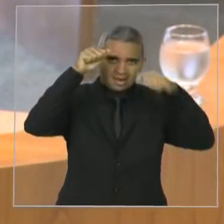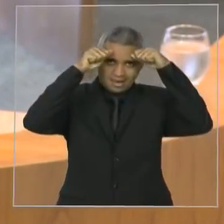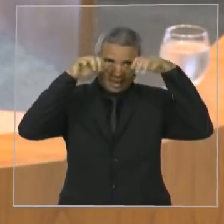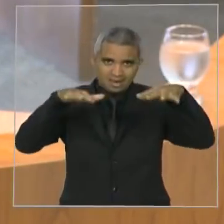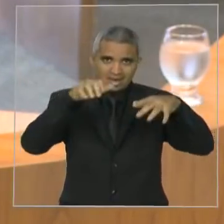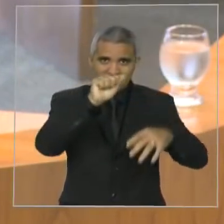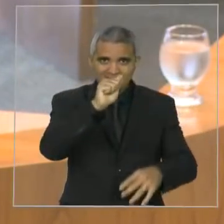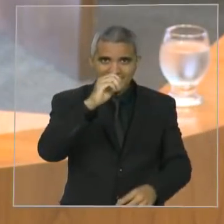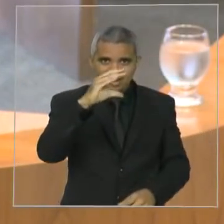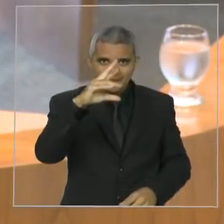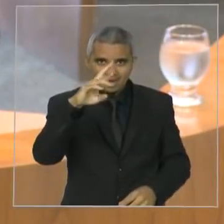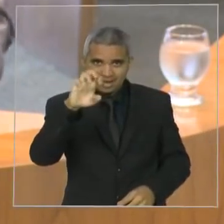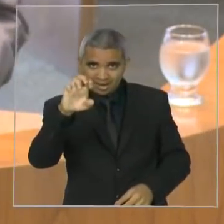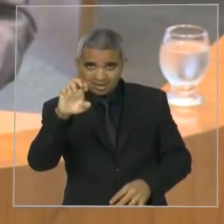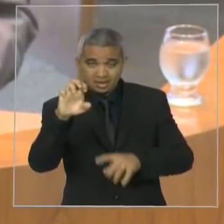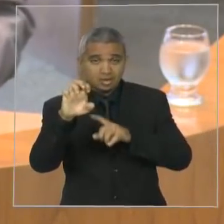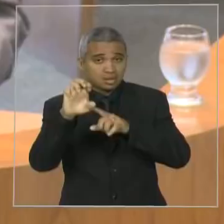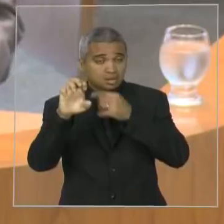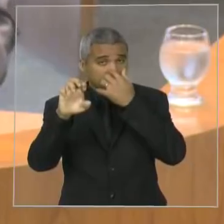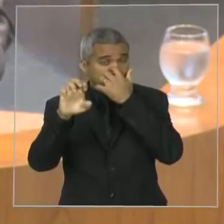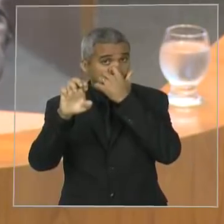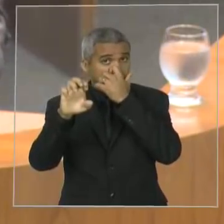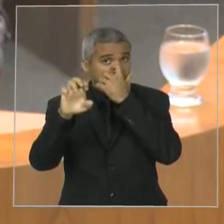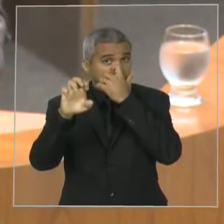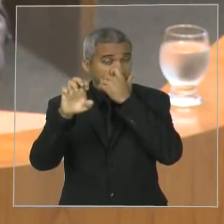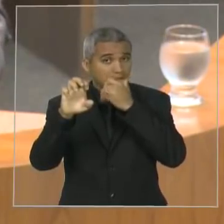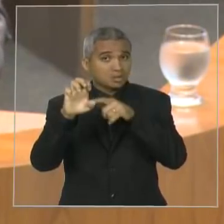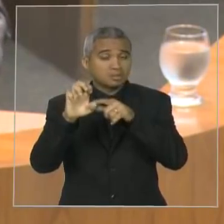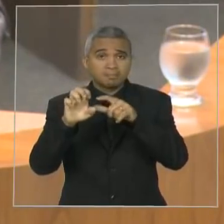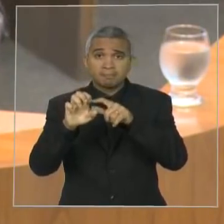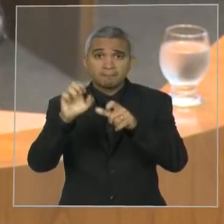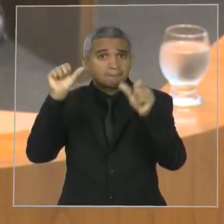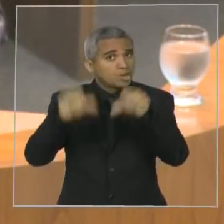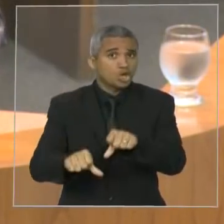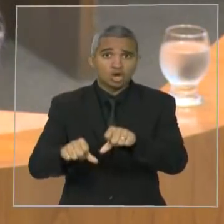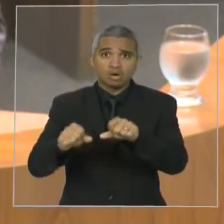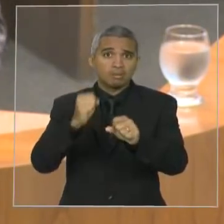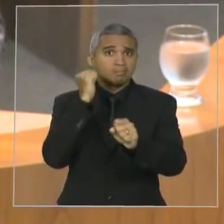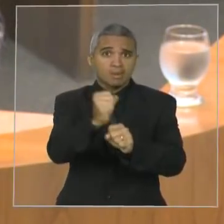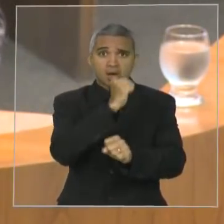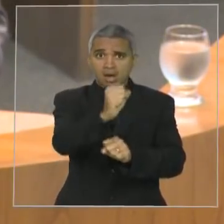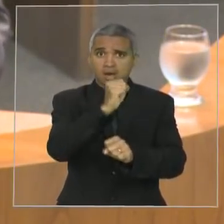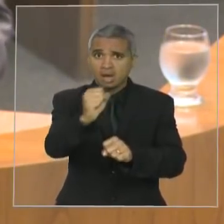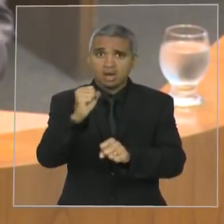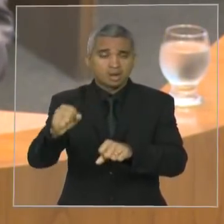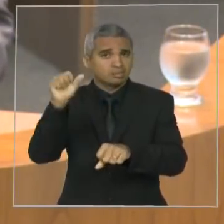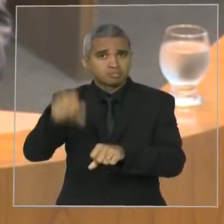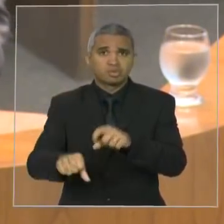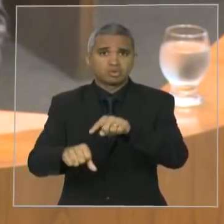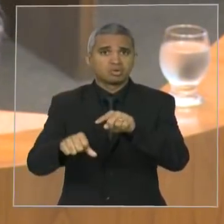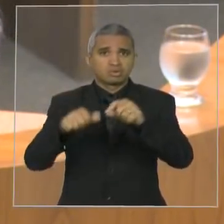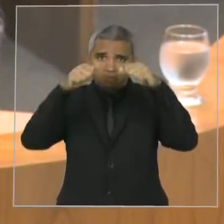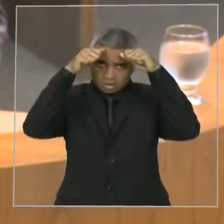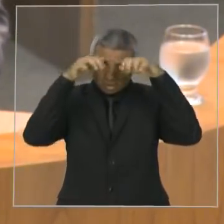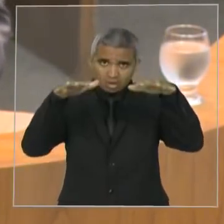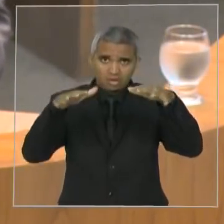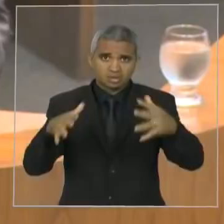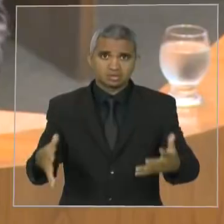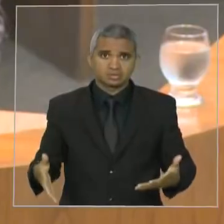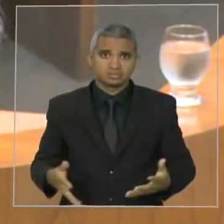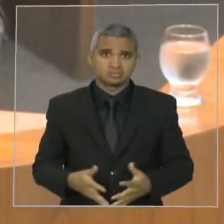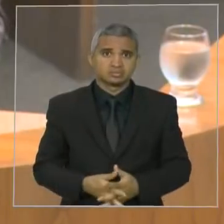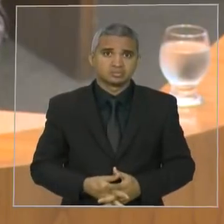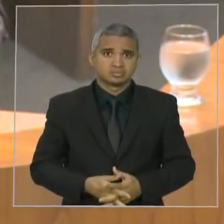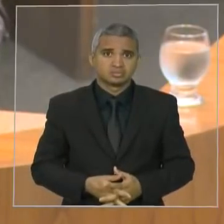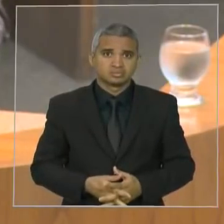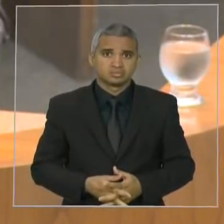Sergipe, o Maranhão é o 13º mais violento, tem o Ceará. Então, ele não está numa situação de